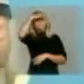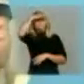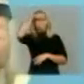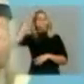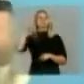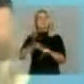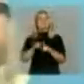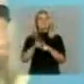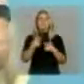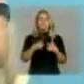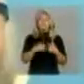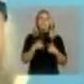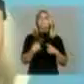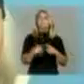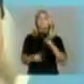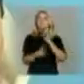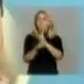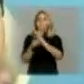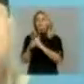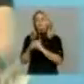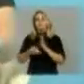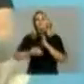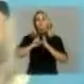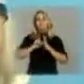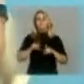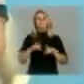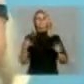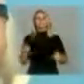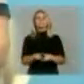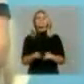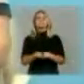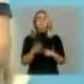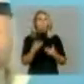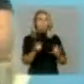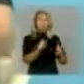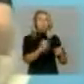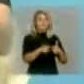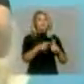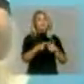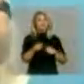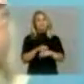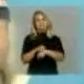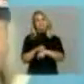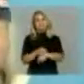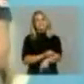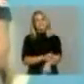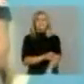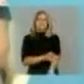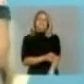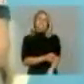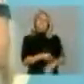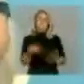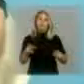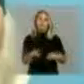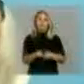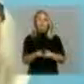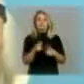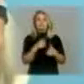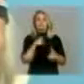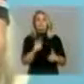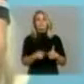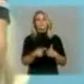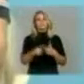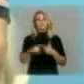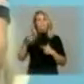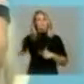bom trabalho também, descobrindo os casos, mas tem bolsões de Hanseníase. E talvez um dos bolsões mais complicados pegue o sul do